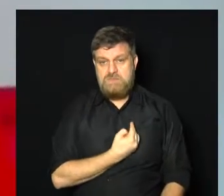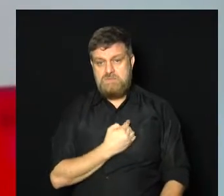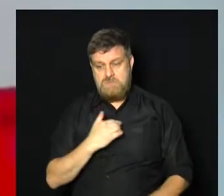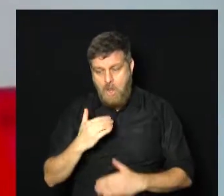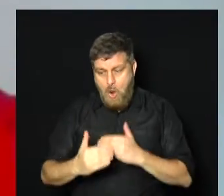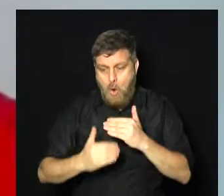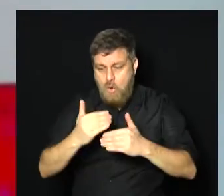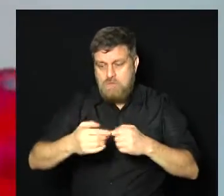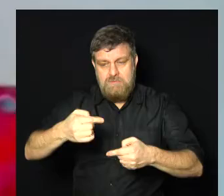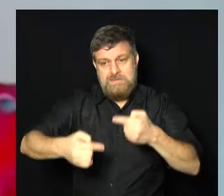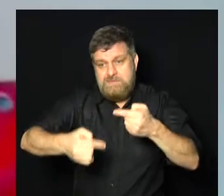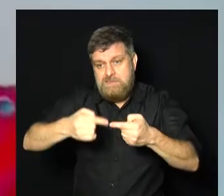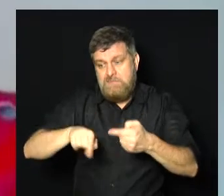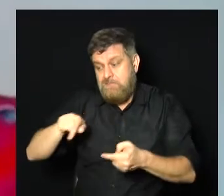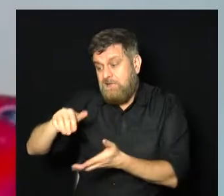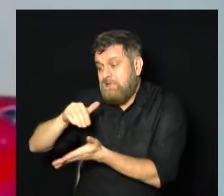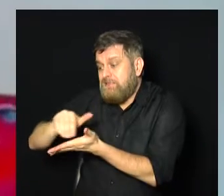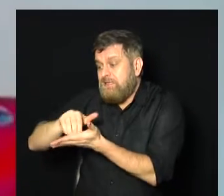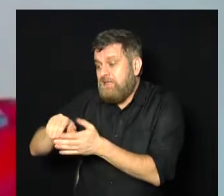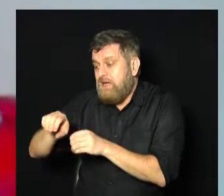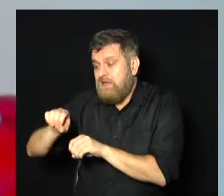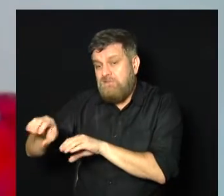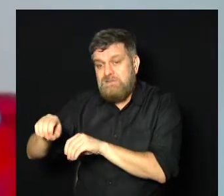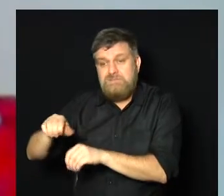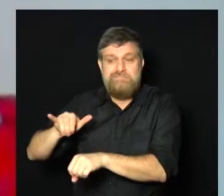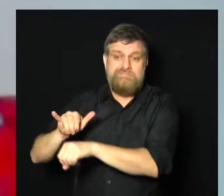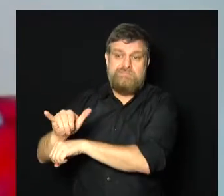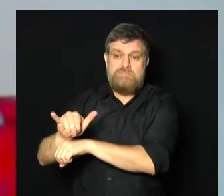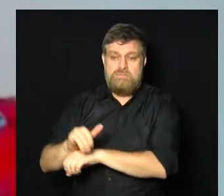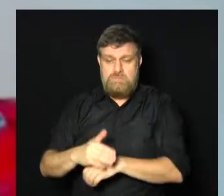esse debate. Obrigada, gente.